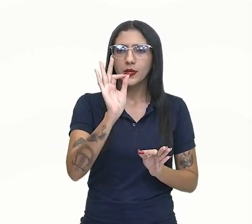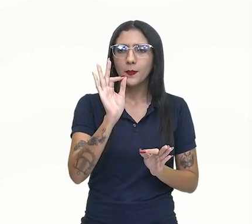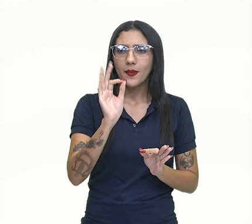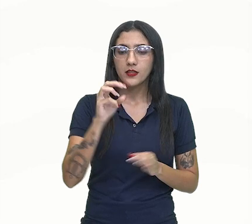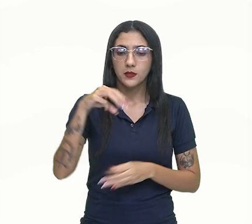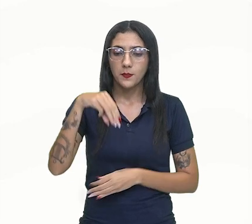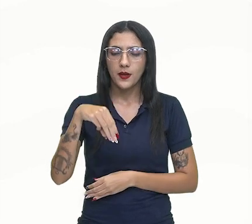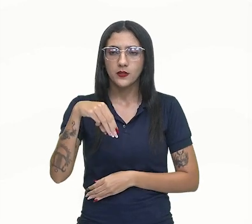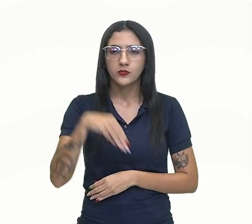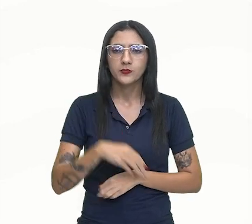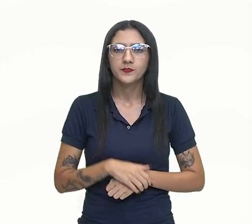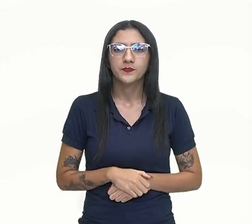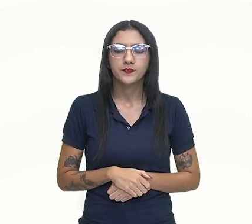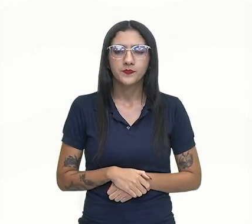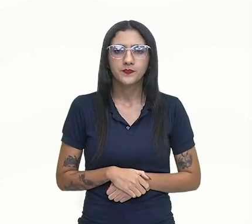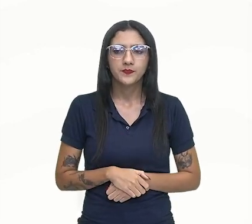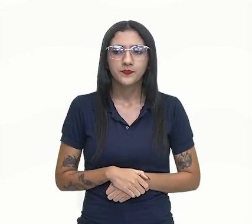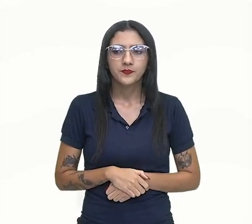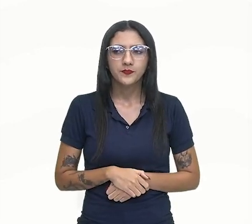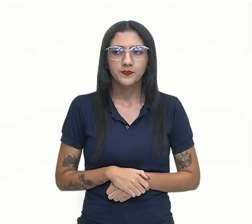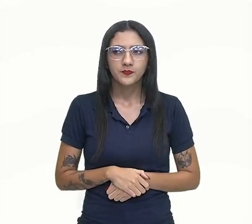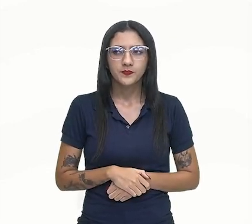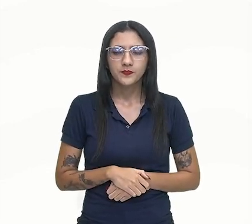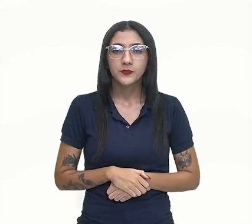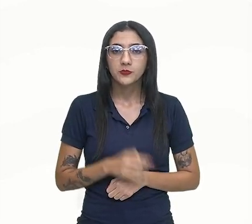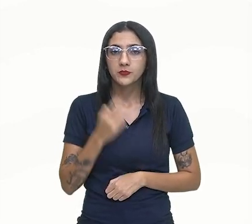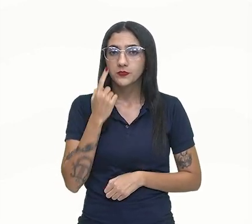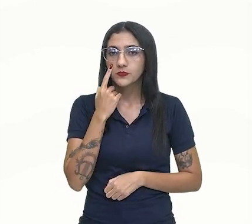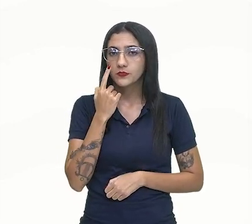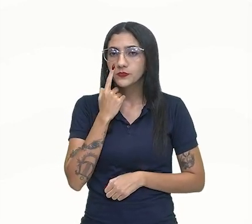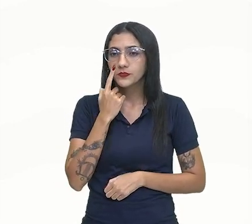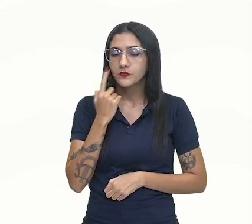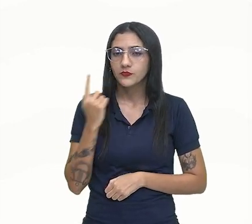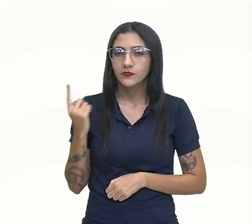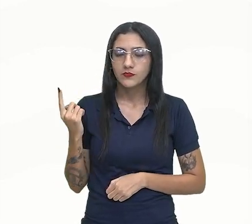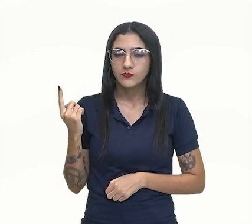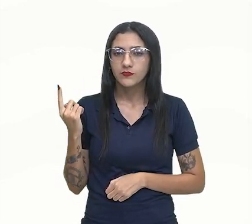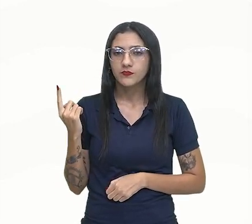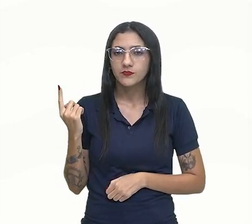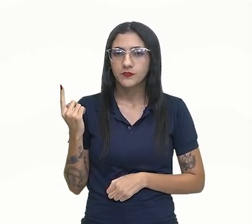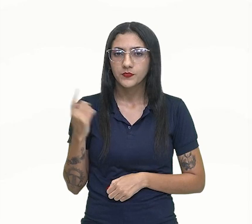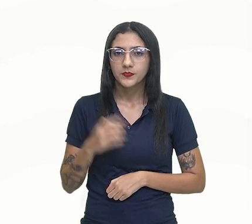lá. Eu estou no decâmetro, tá aqui, ó,